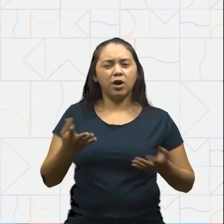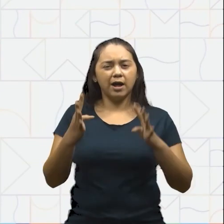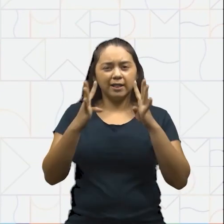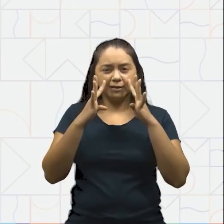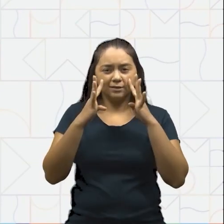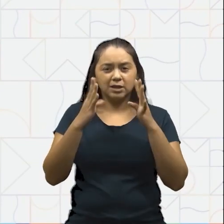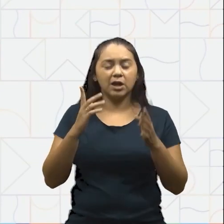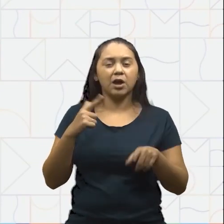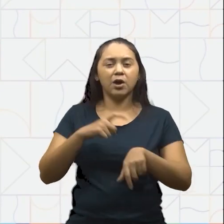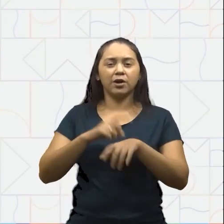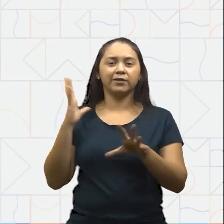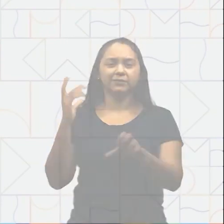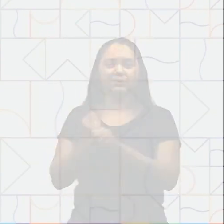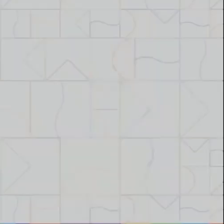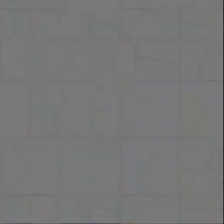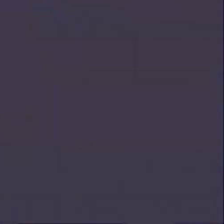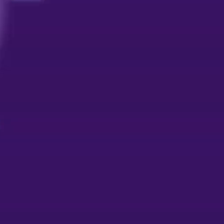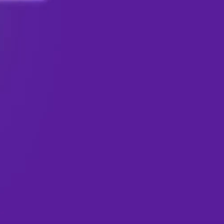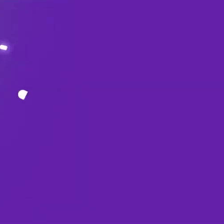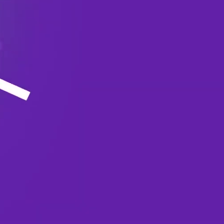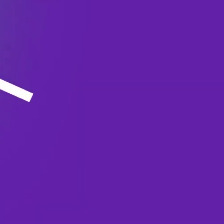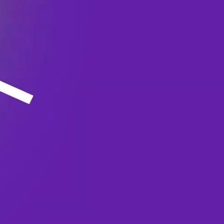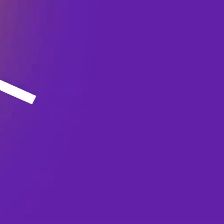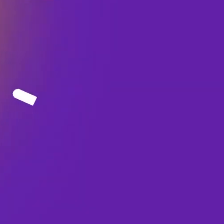atenção que chegou a hora da revisão.